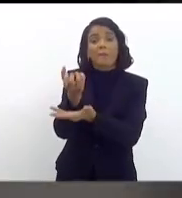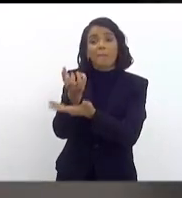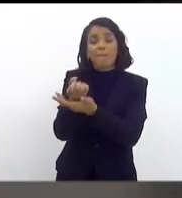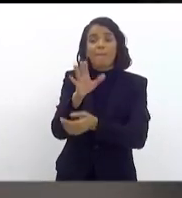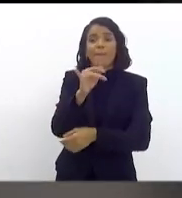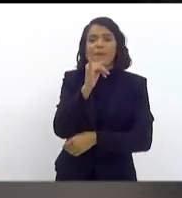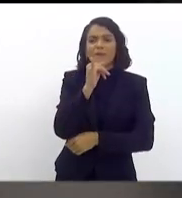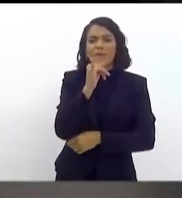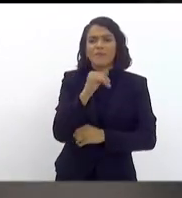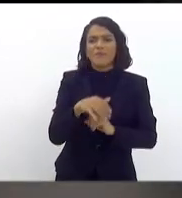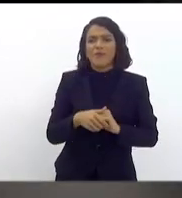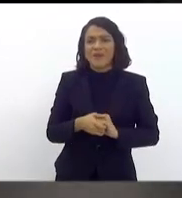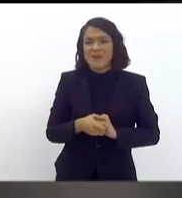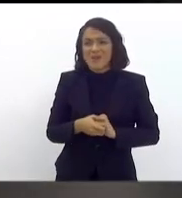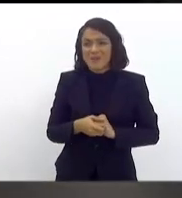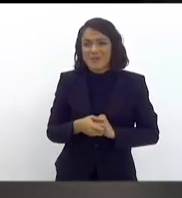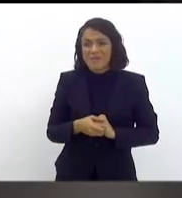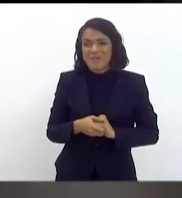caso.